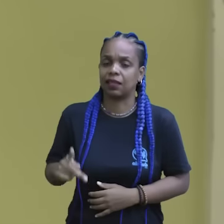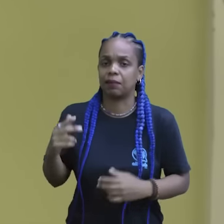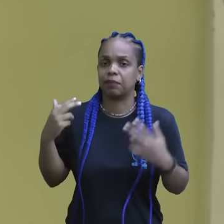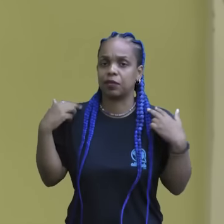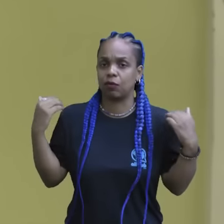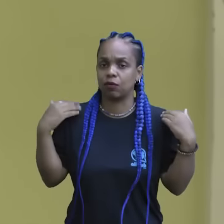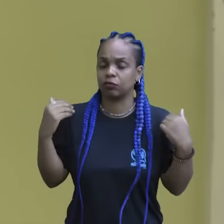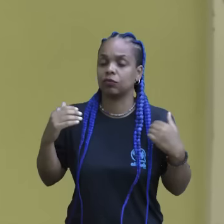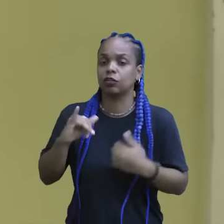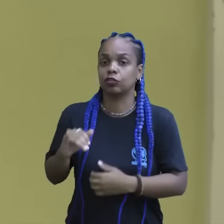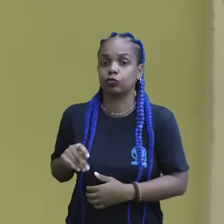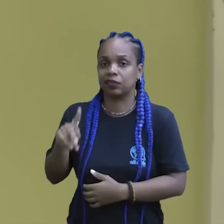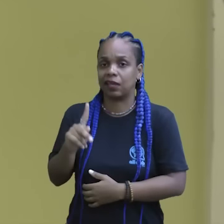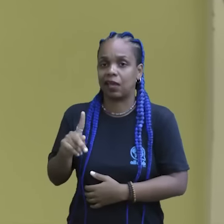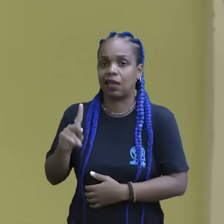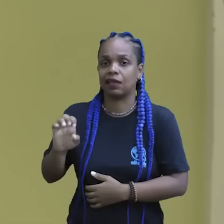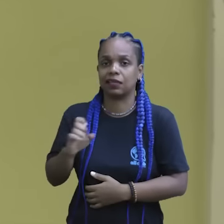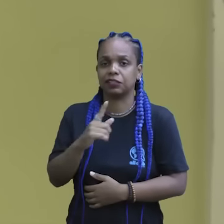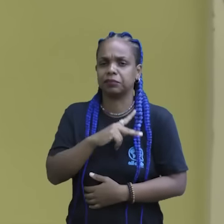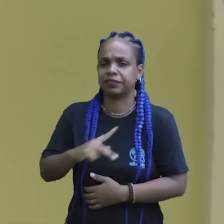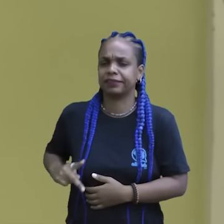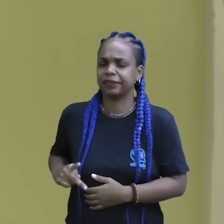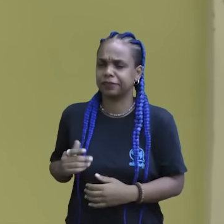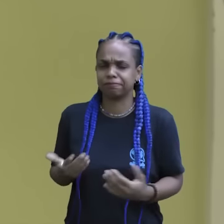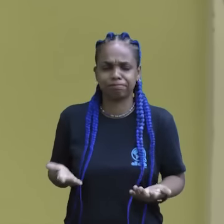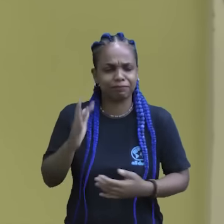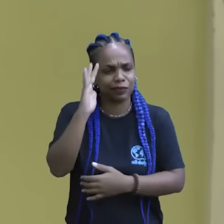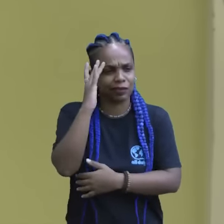o que acontece? Né?